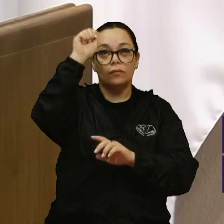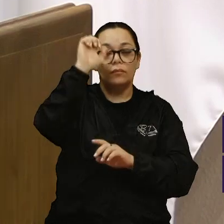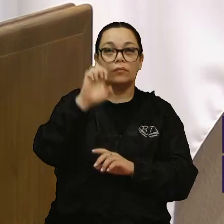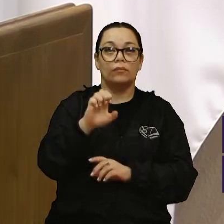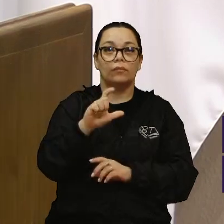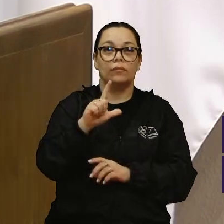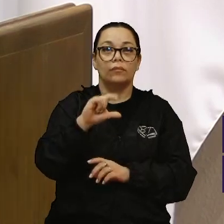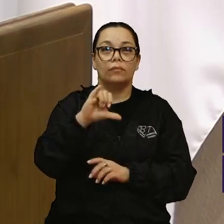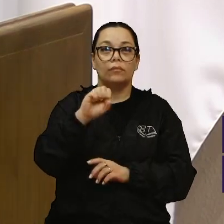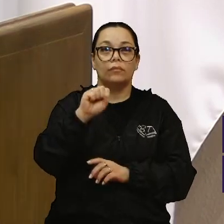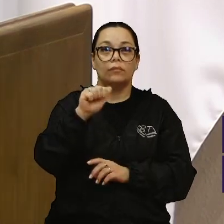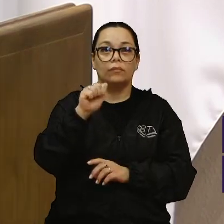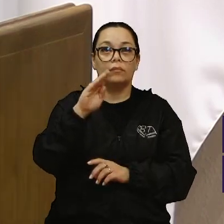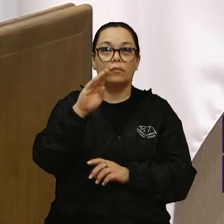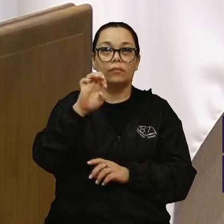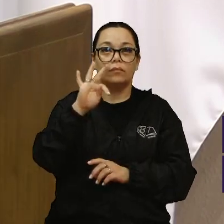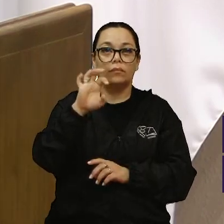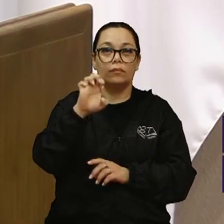Elizabeth Bertelli.